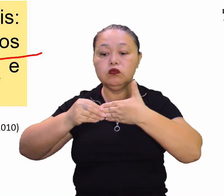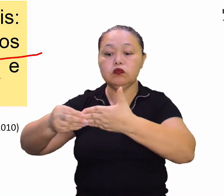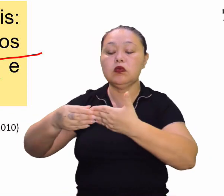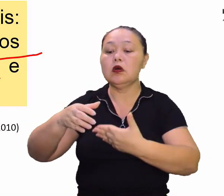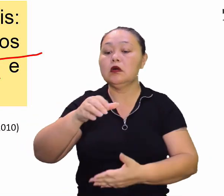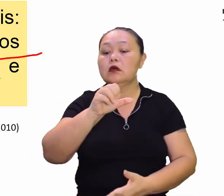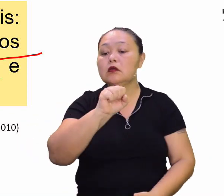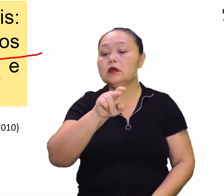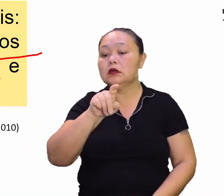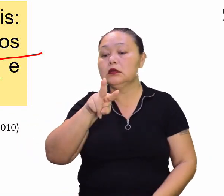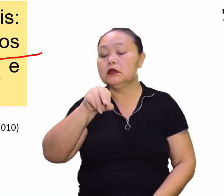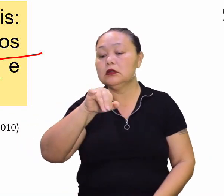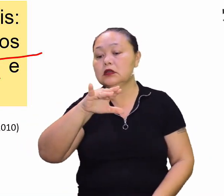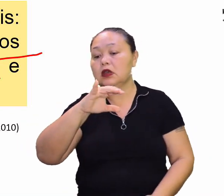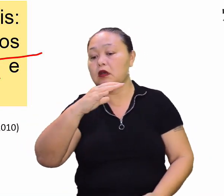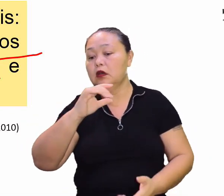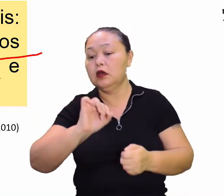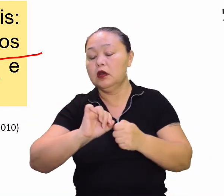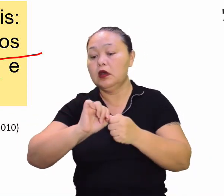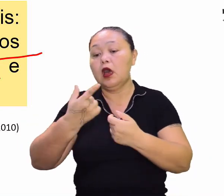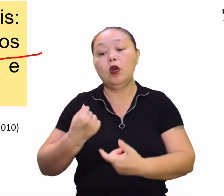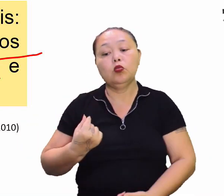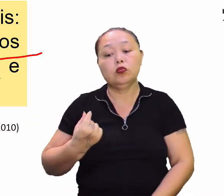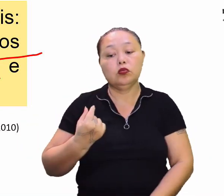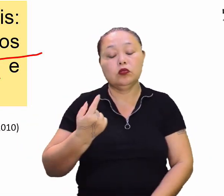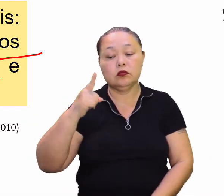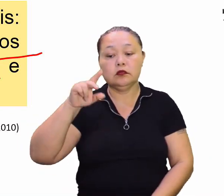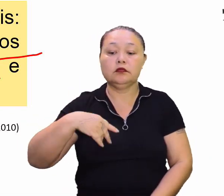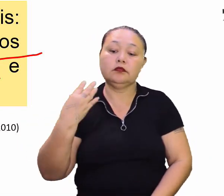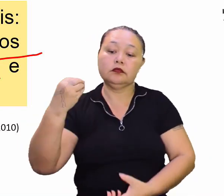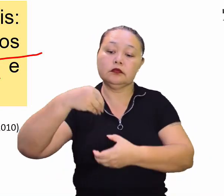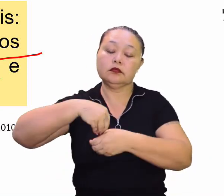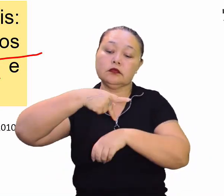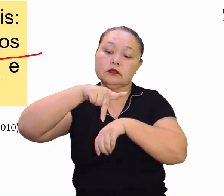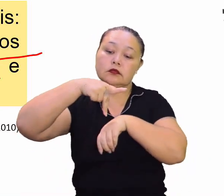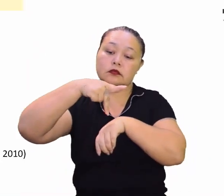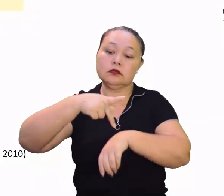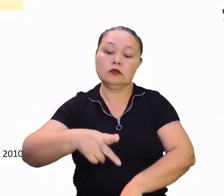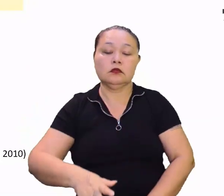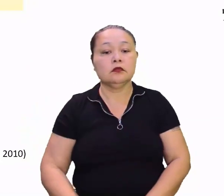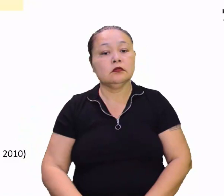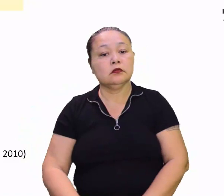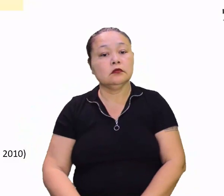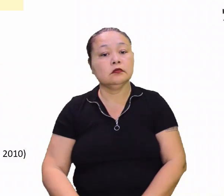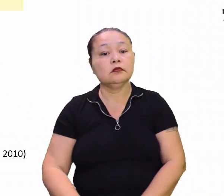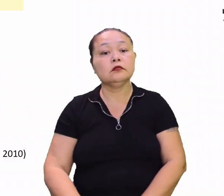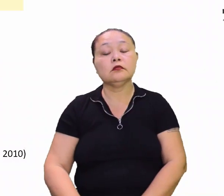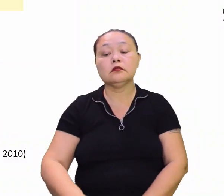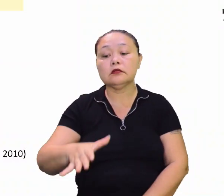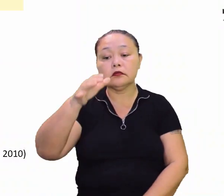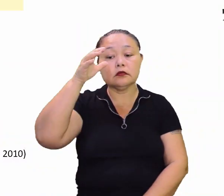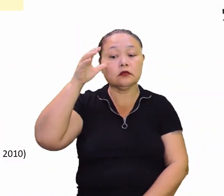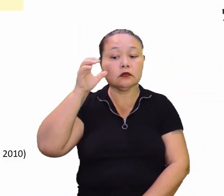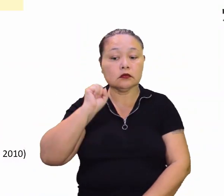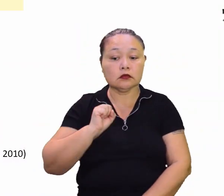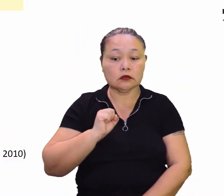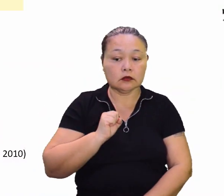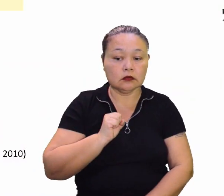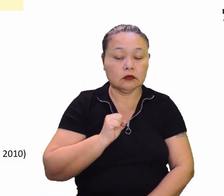financeiros. Então, é uma das características aí bem importantes dentro de Singapura. Coreia do Sul